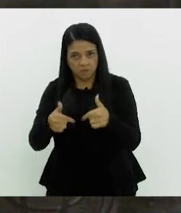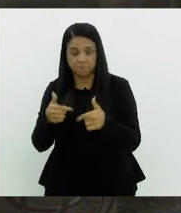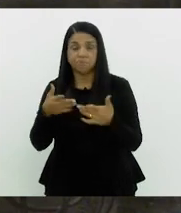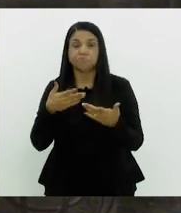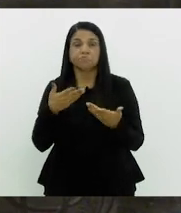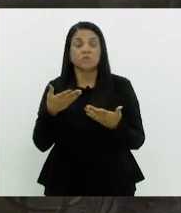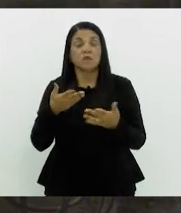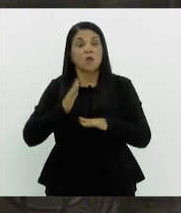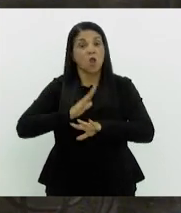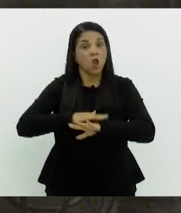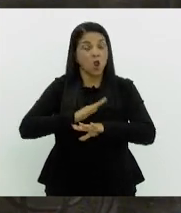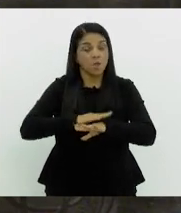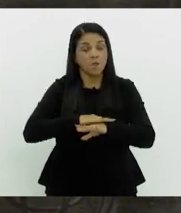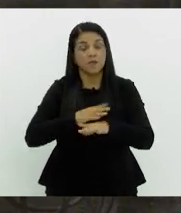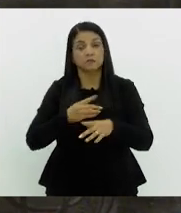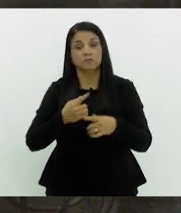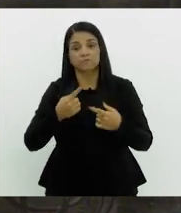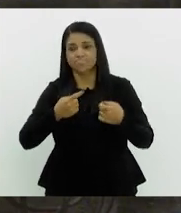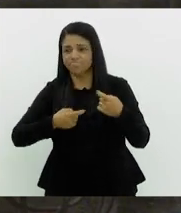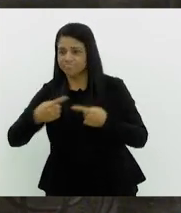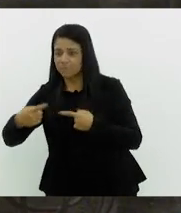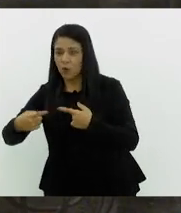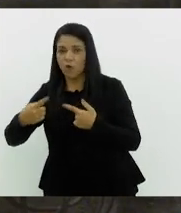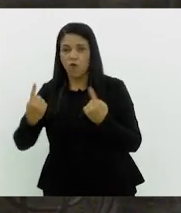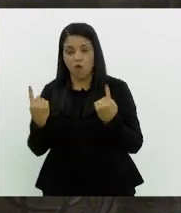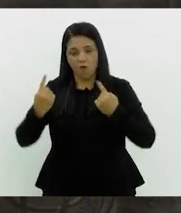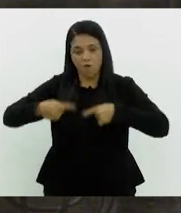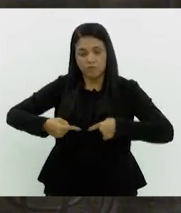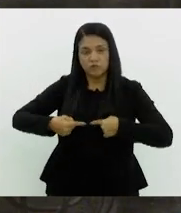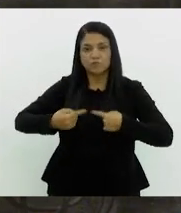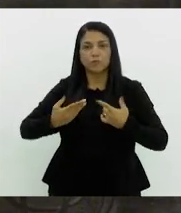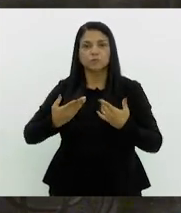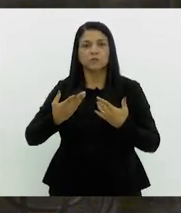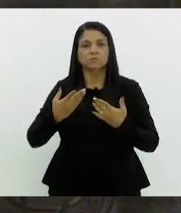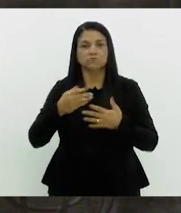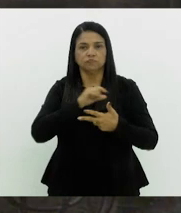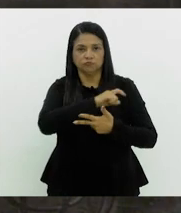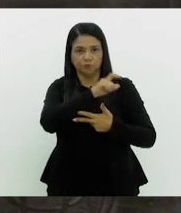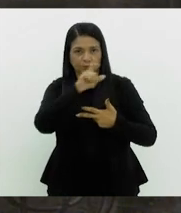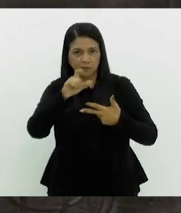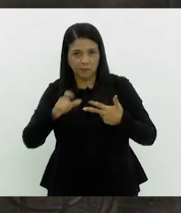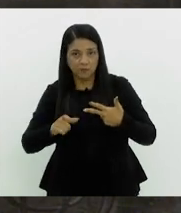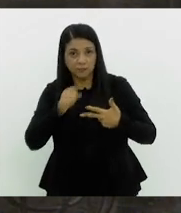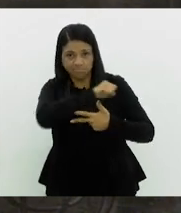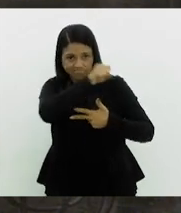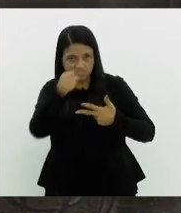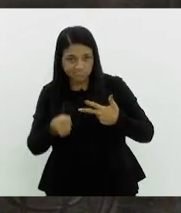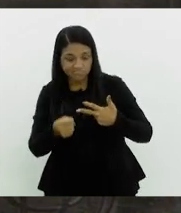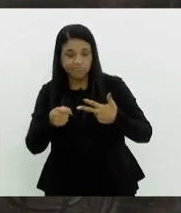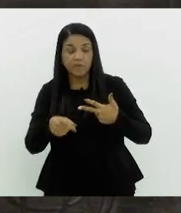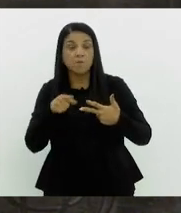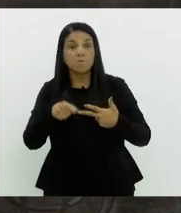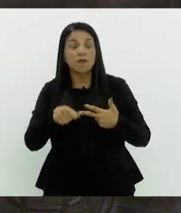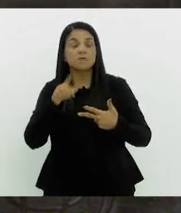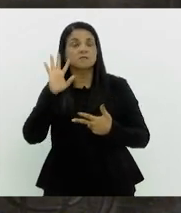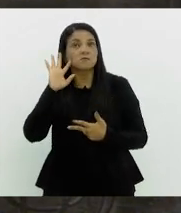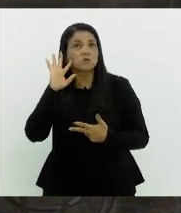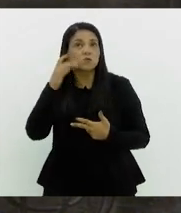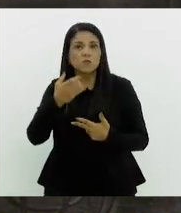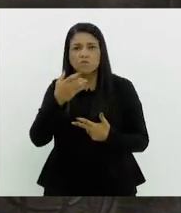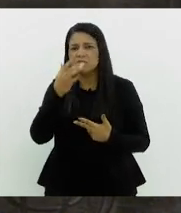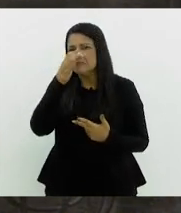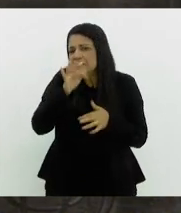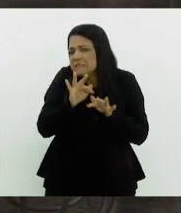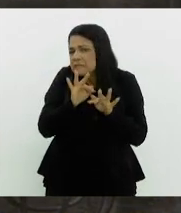poderes no Brasil, a gente tem visto isso, falou bem o Ricardo, mas eu acho que assim, a solução é muito simples. Basta você